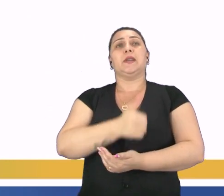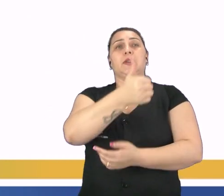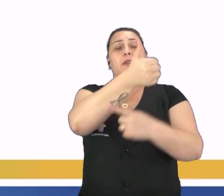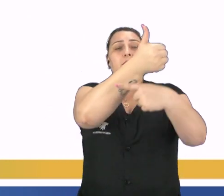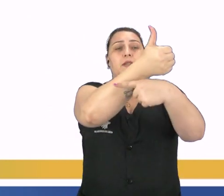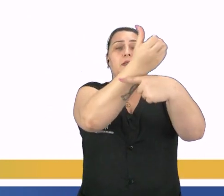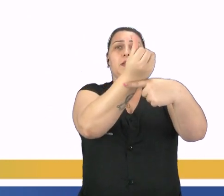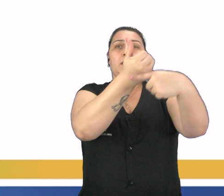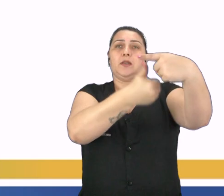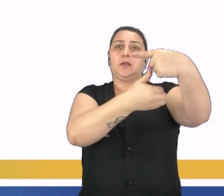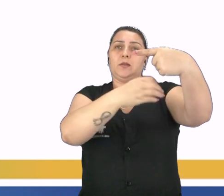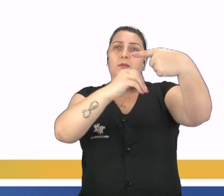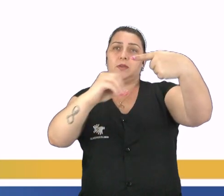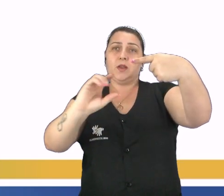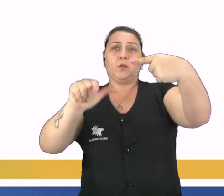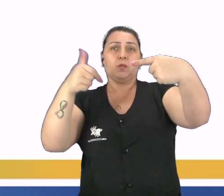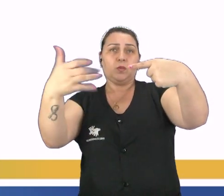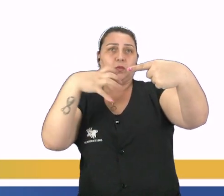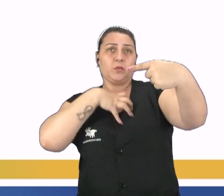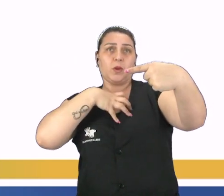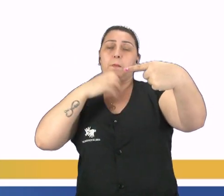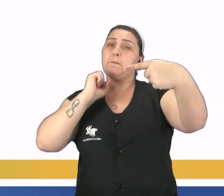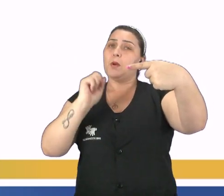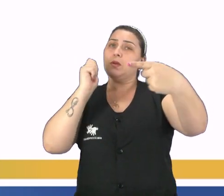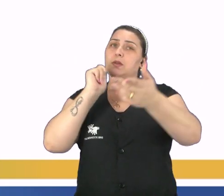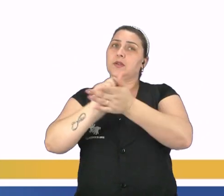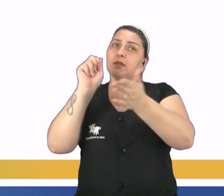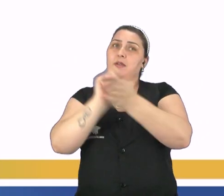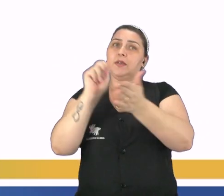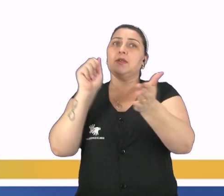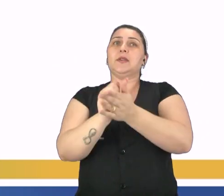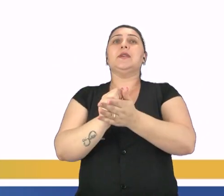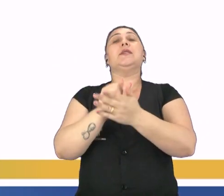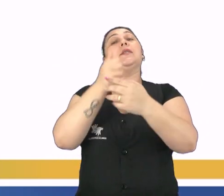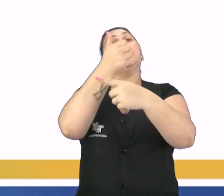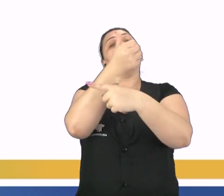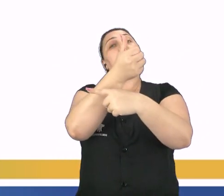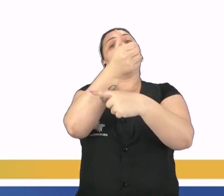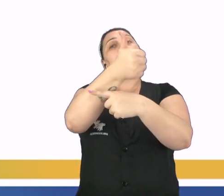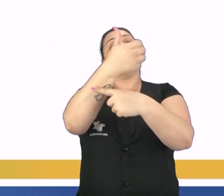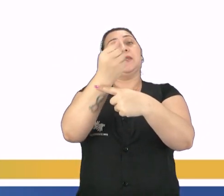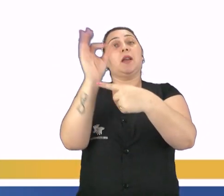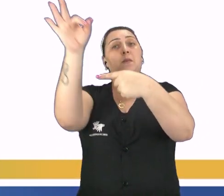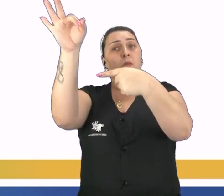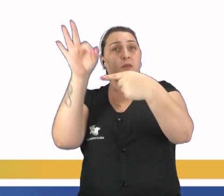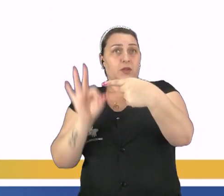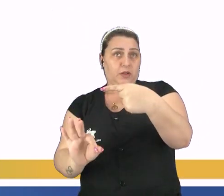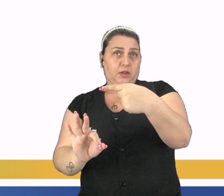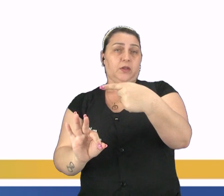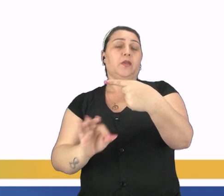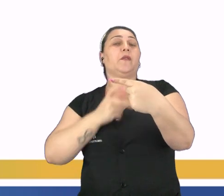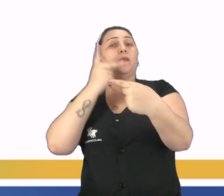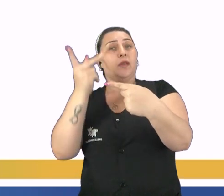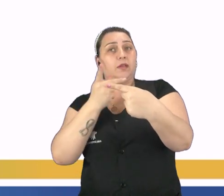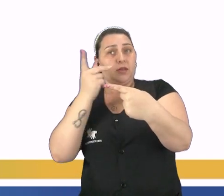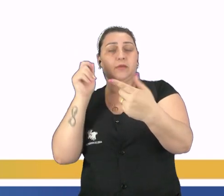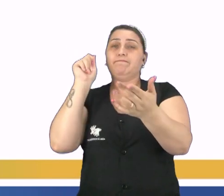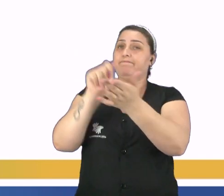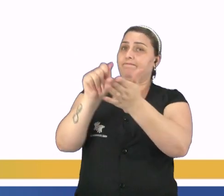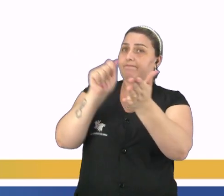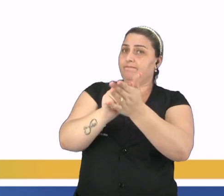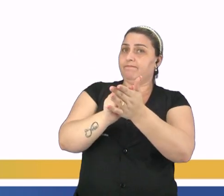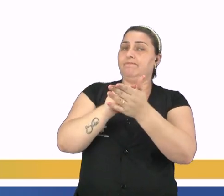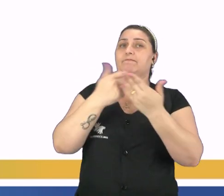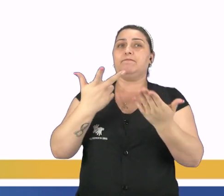16 sobre 100. Outra maneira que eu posso escrever isso é 16%. Da mesma maneira que eu falei, é a maneira